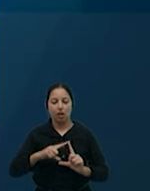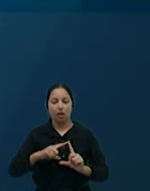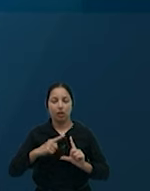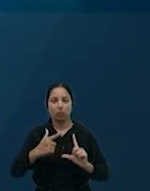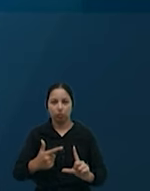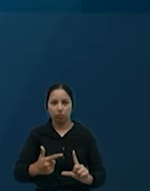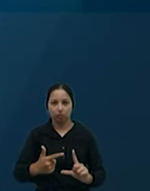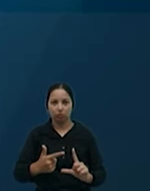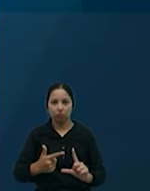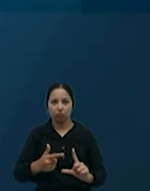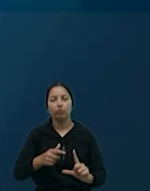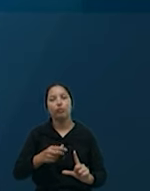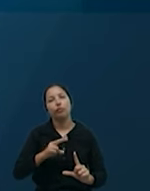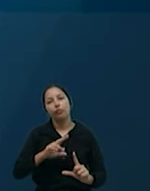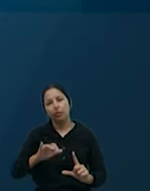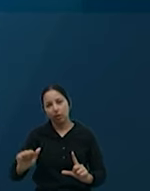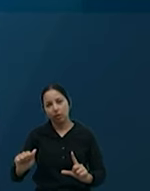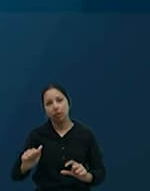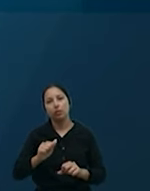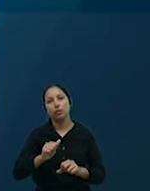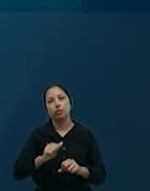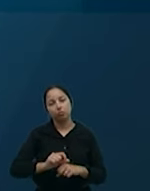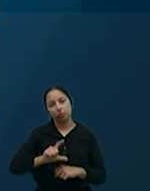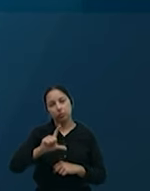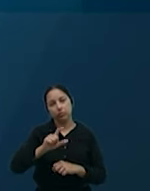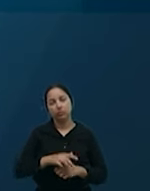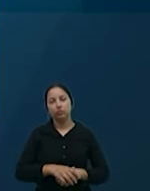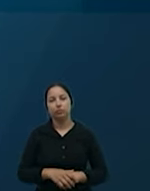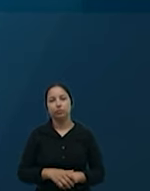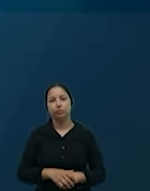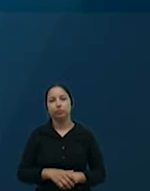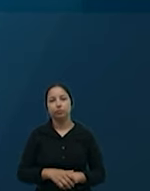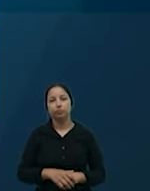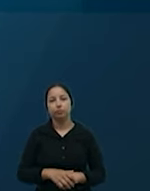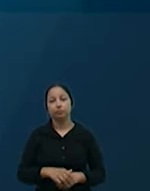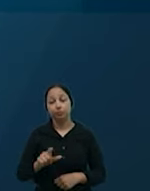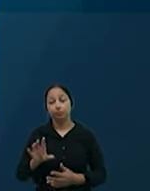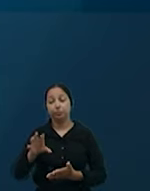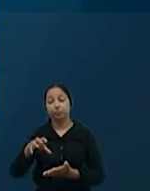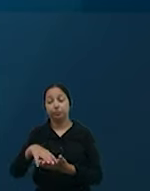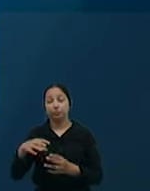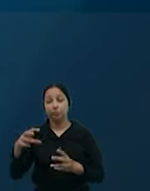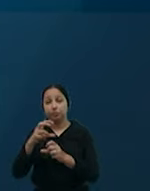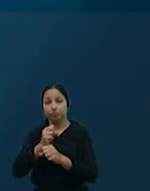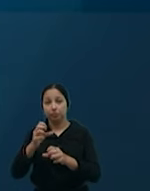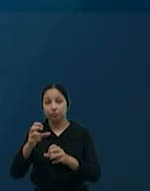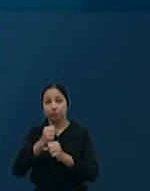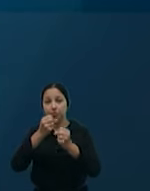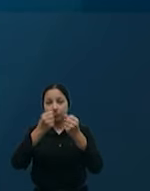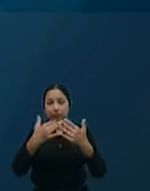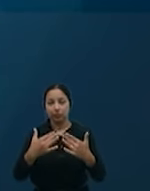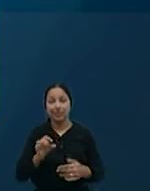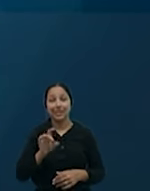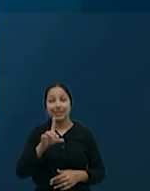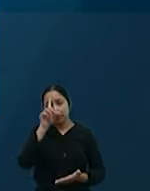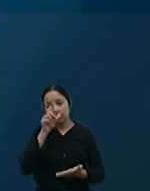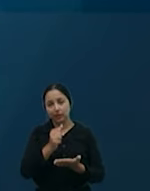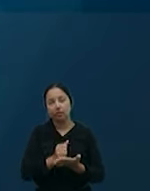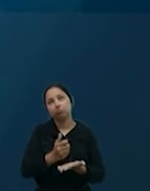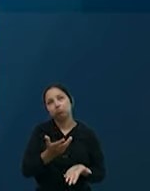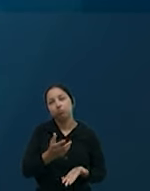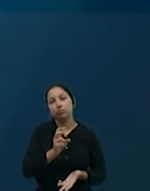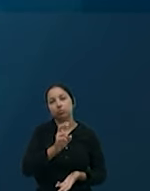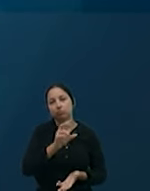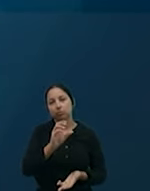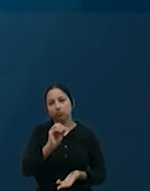O que o Departamento de Cálculo explica é que, quando ele, por exemplo, fixa em 50 mil, ele já abarcou ali o